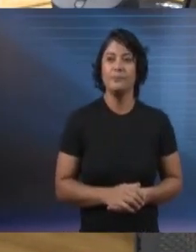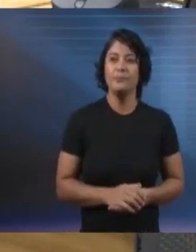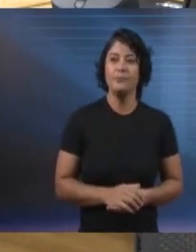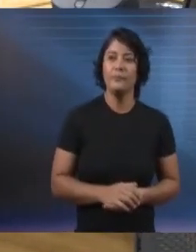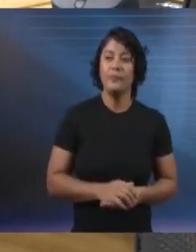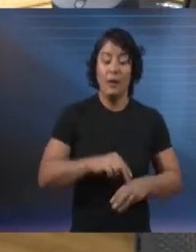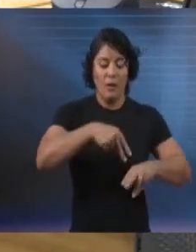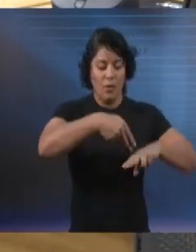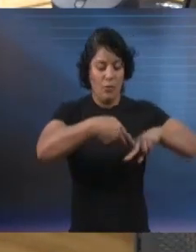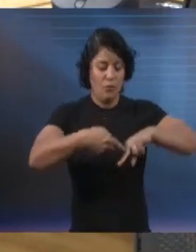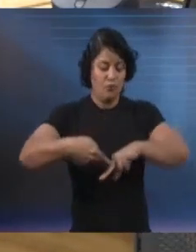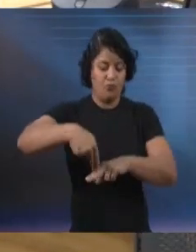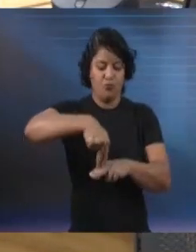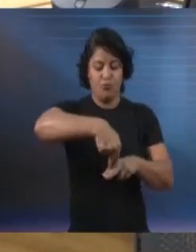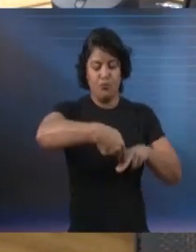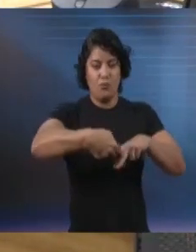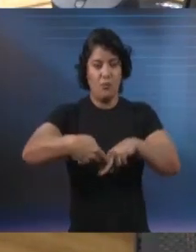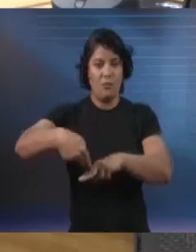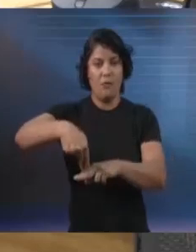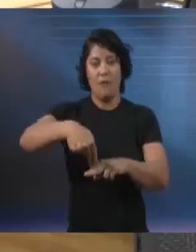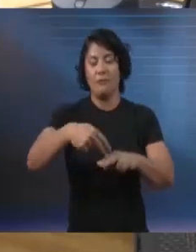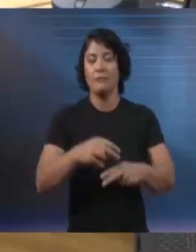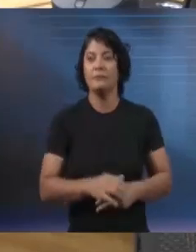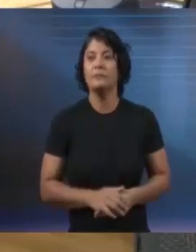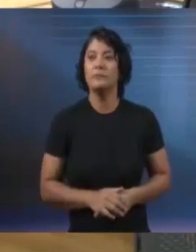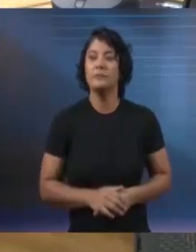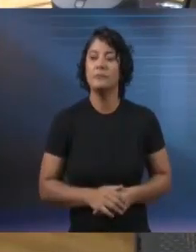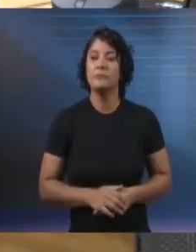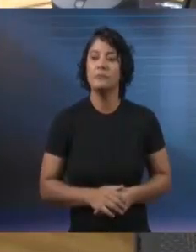de surf, né, realizado